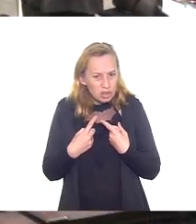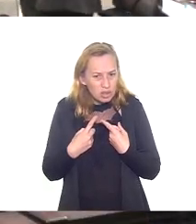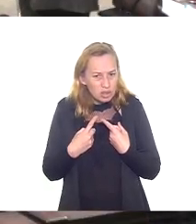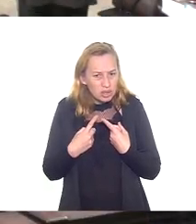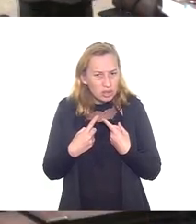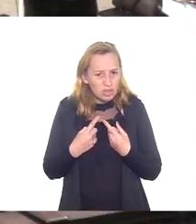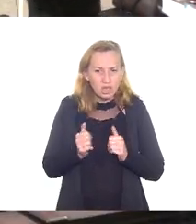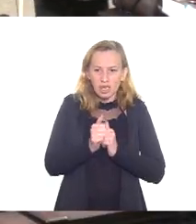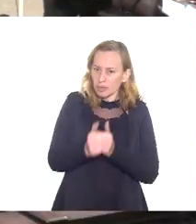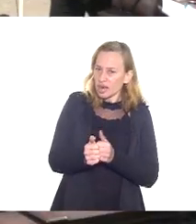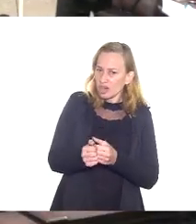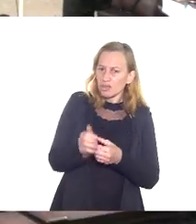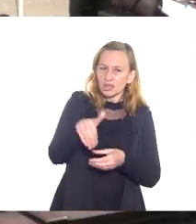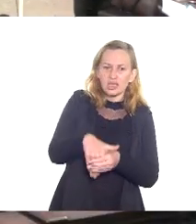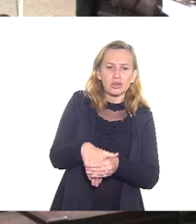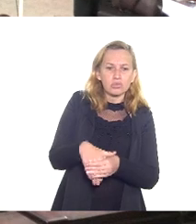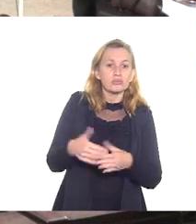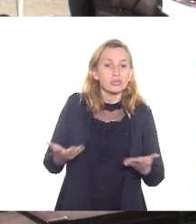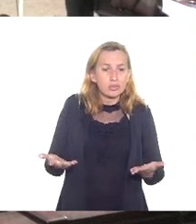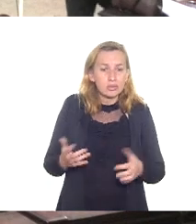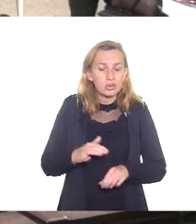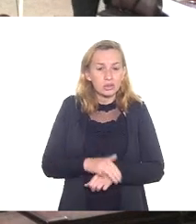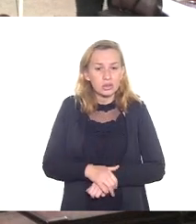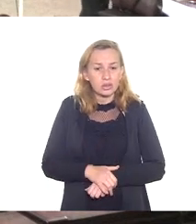Quer encaminhar a votação, Marcelo?